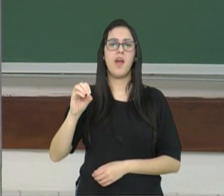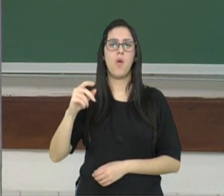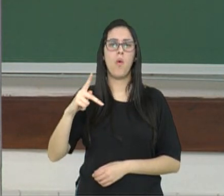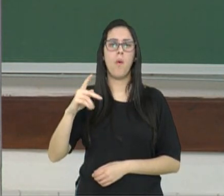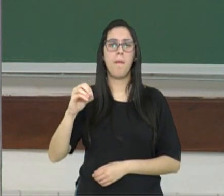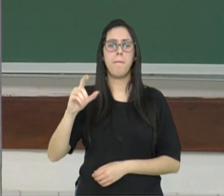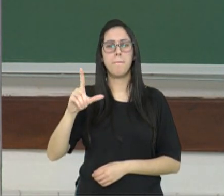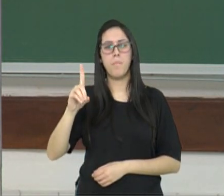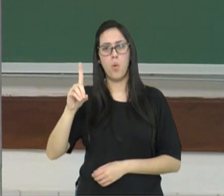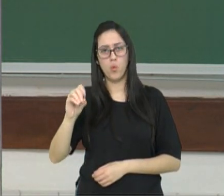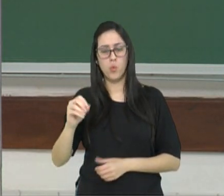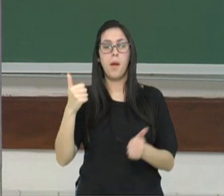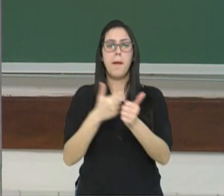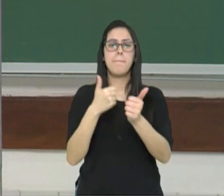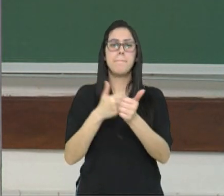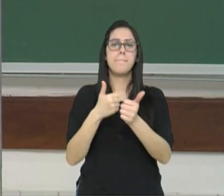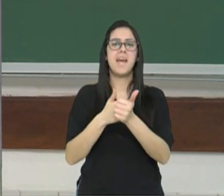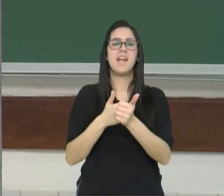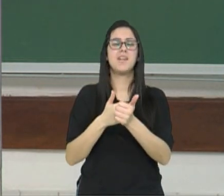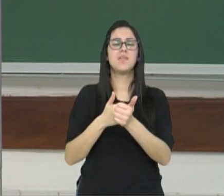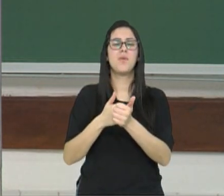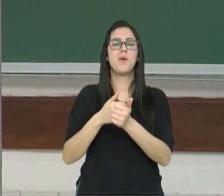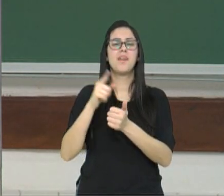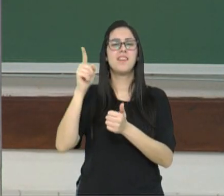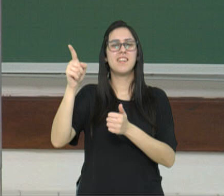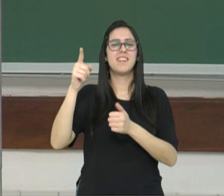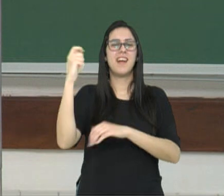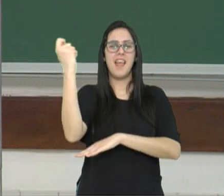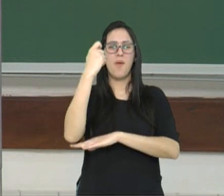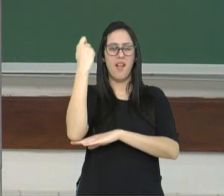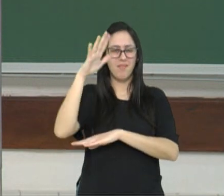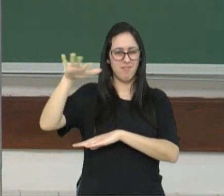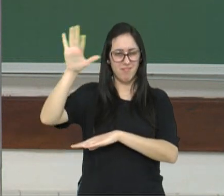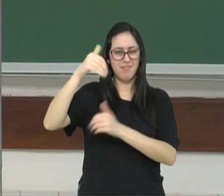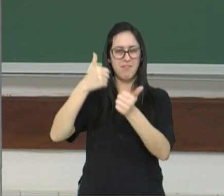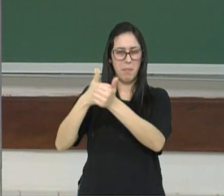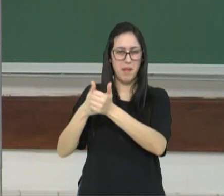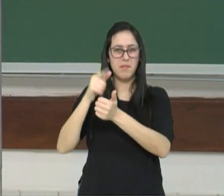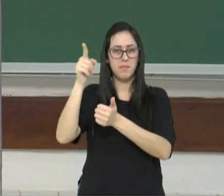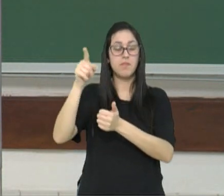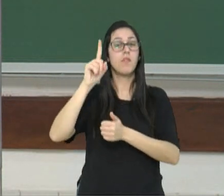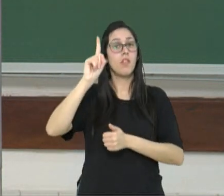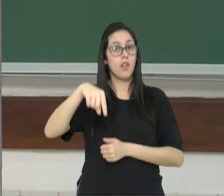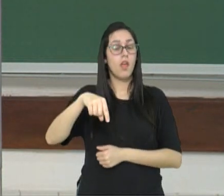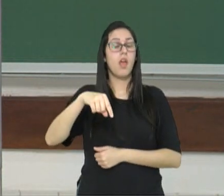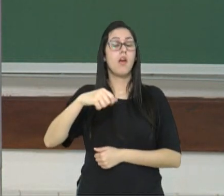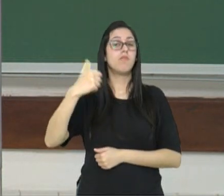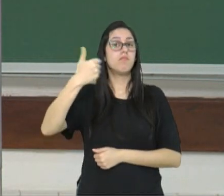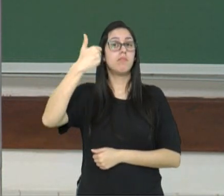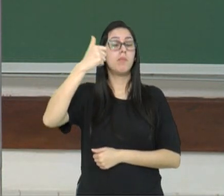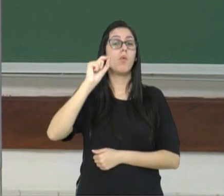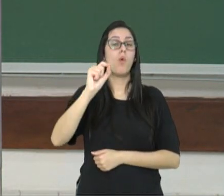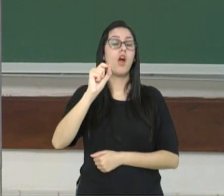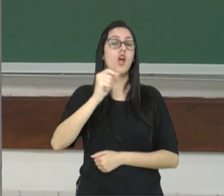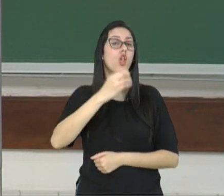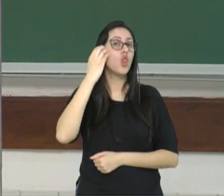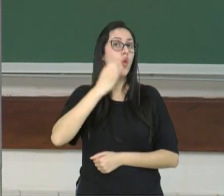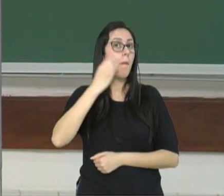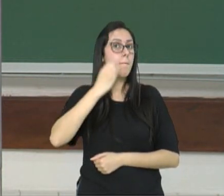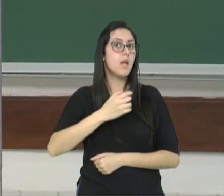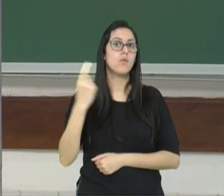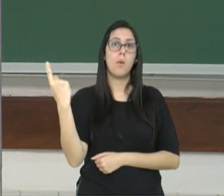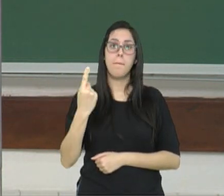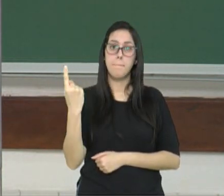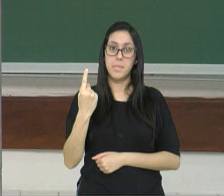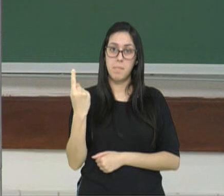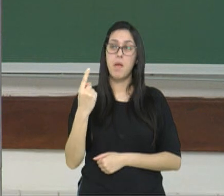ocupar essa região. As próprias terras tinham sido doadas pelo Dom Pedro I. Então, veja que já era um processo que já tinha começado a